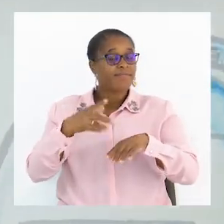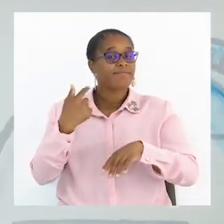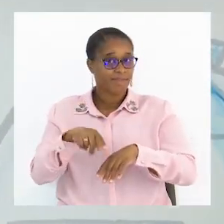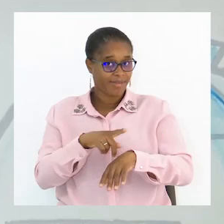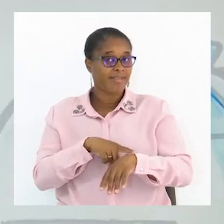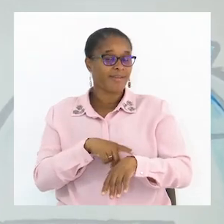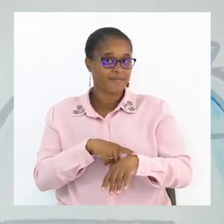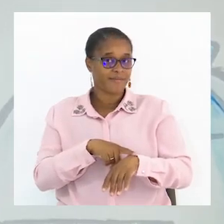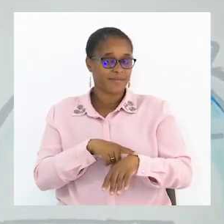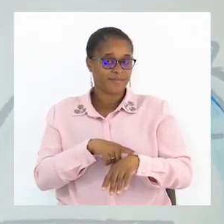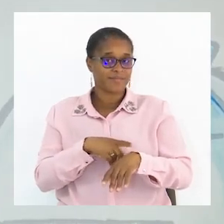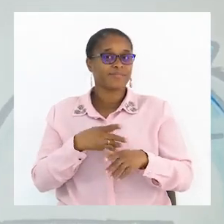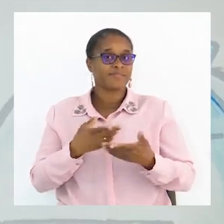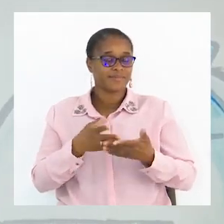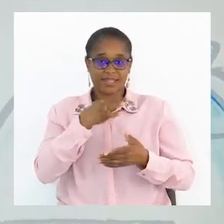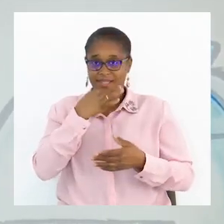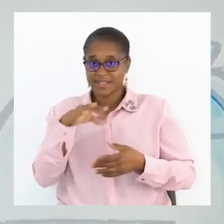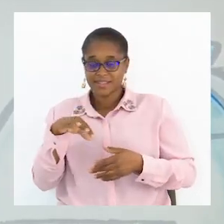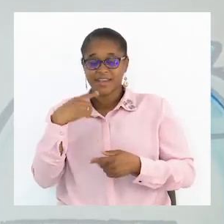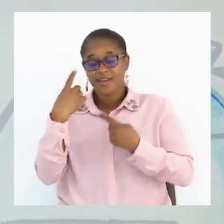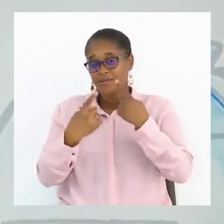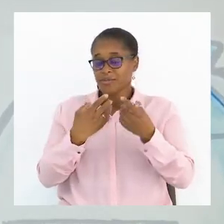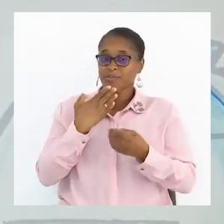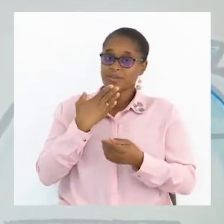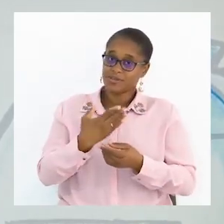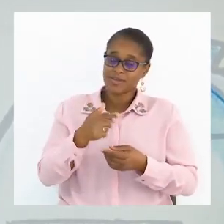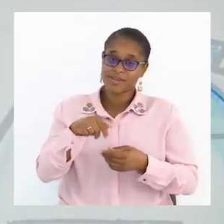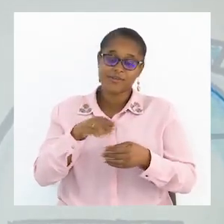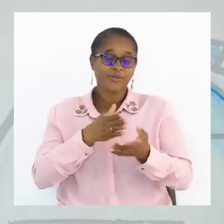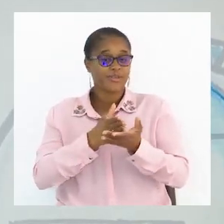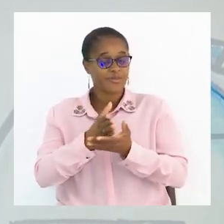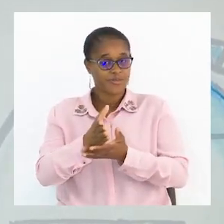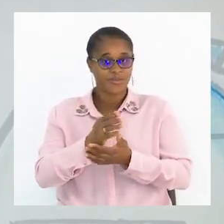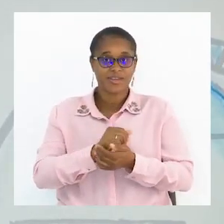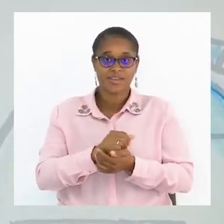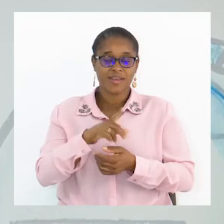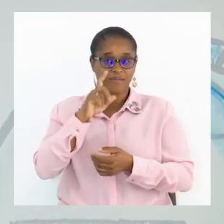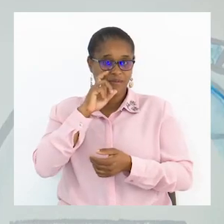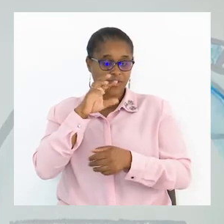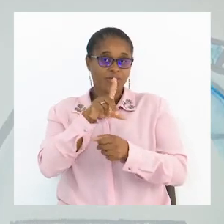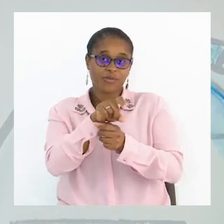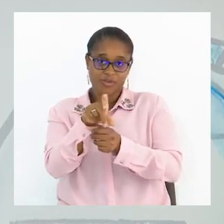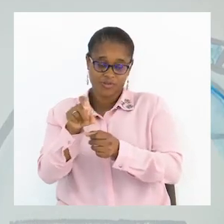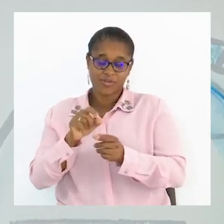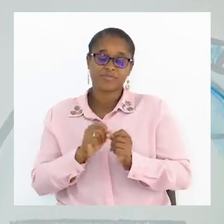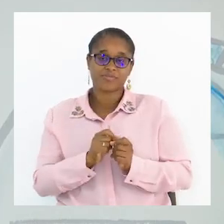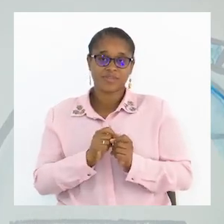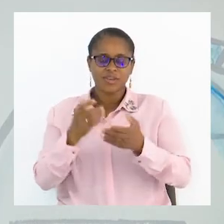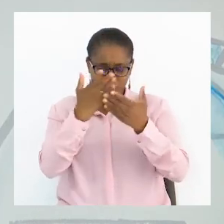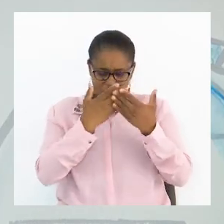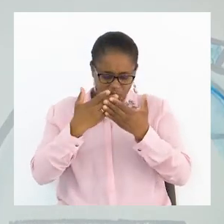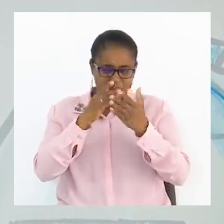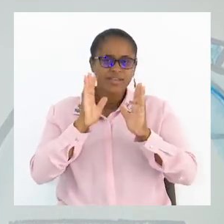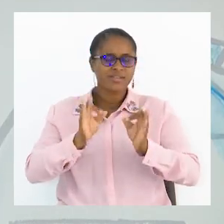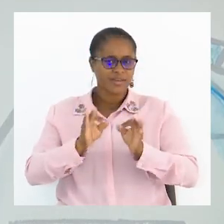tempo para deixar algum apelo aqui. Continuem a prevenir contra a Covid, estudar